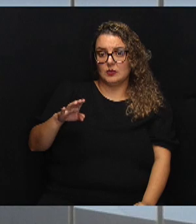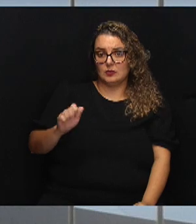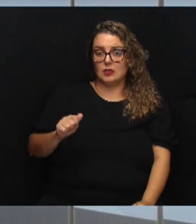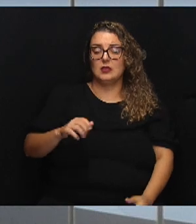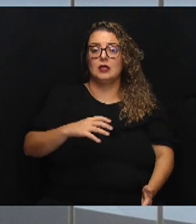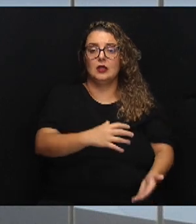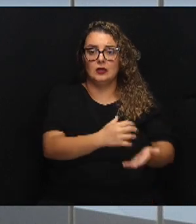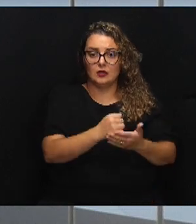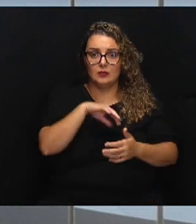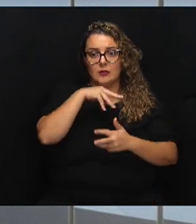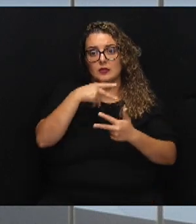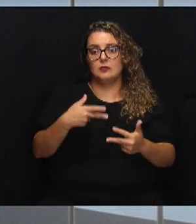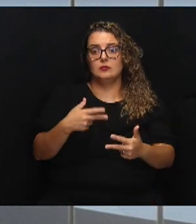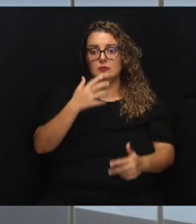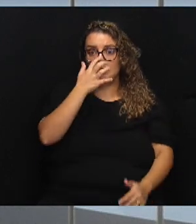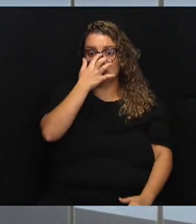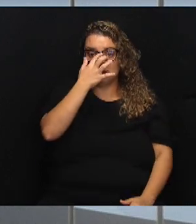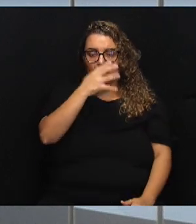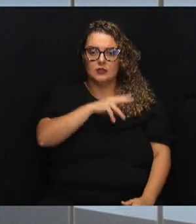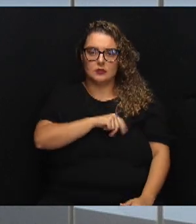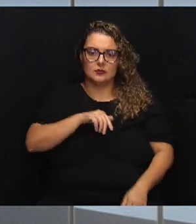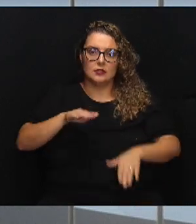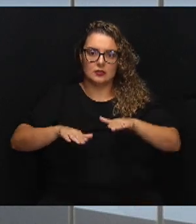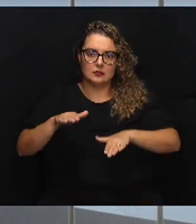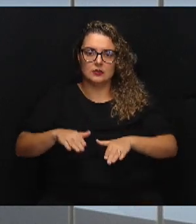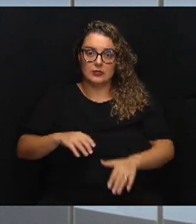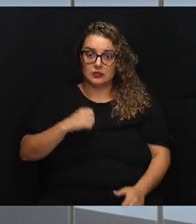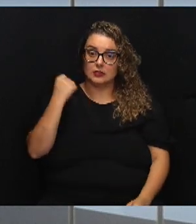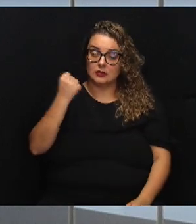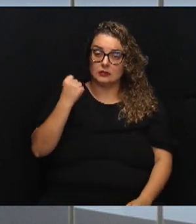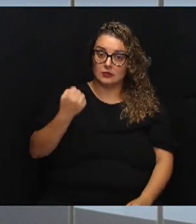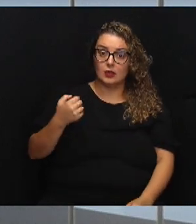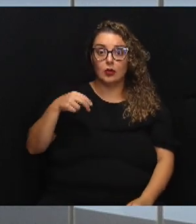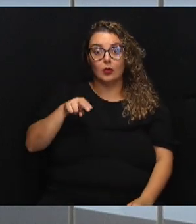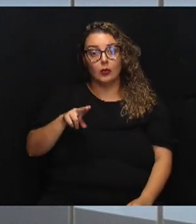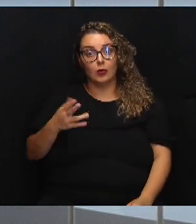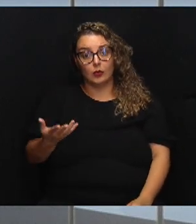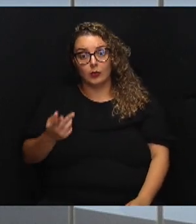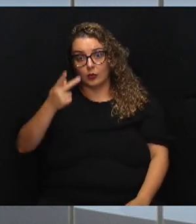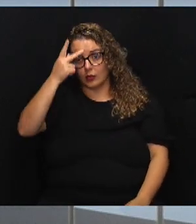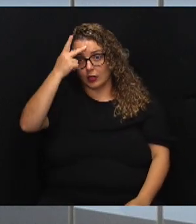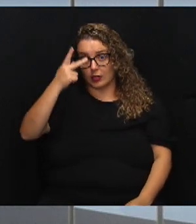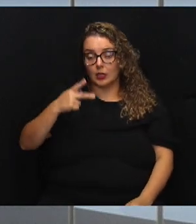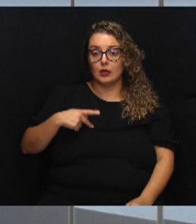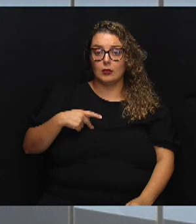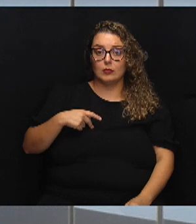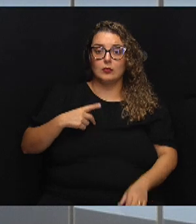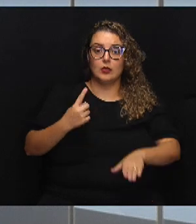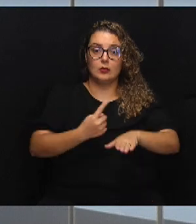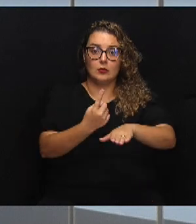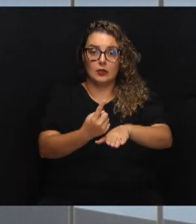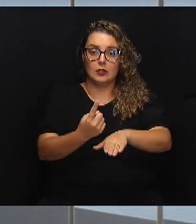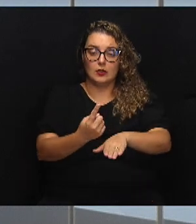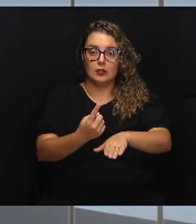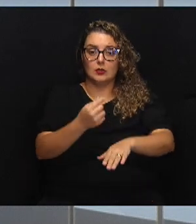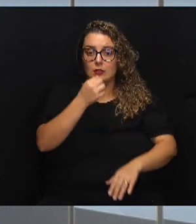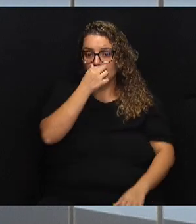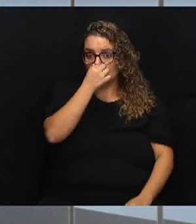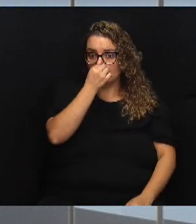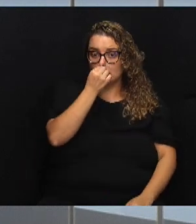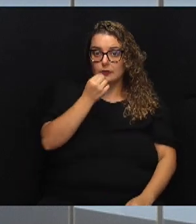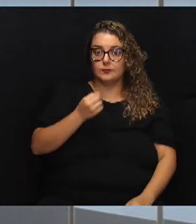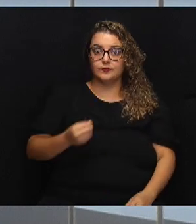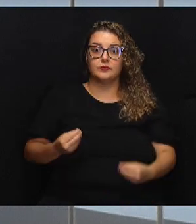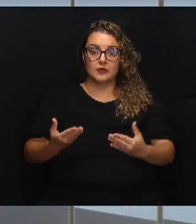animal. Às vezes através do SAMU, dependendo da gravidade, ou a própria viatura lá da fiscalização nos entrega este